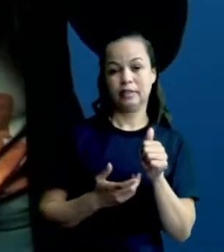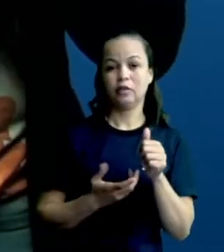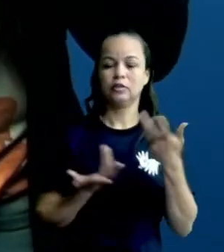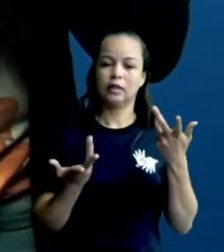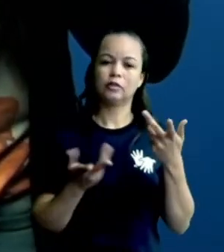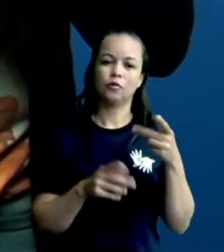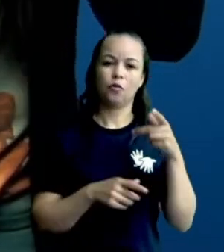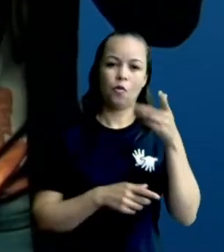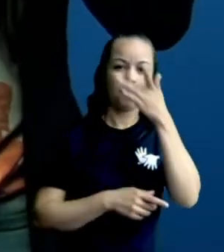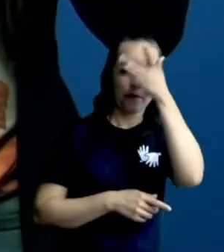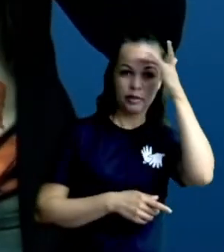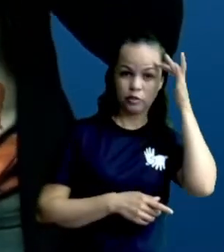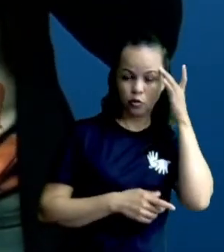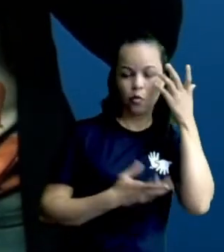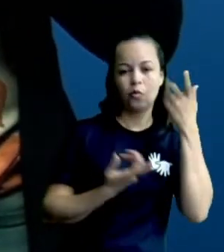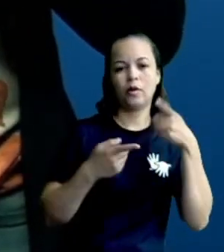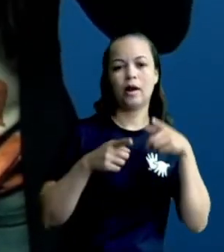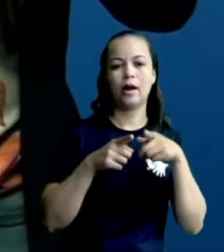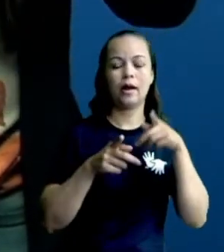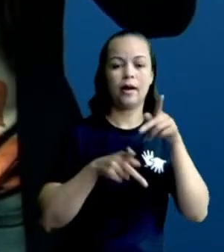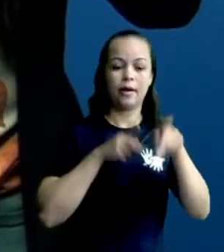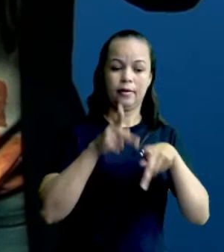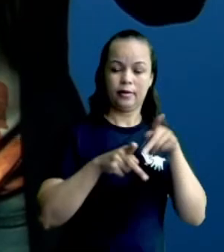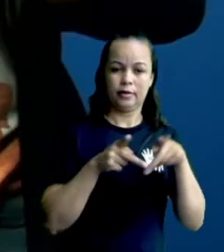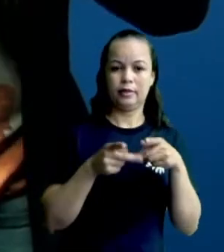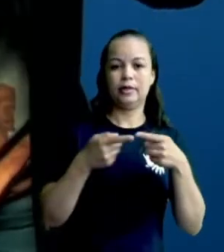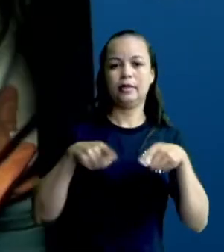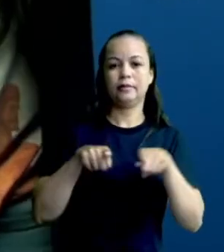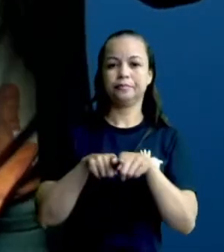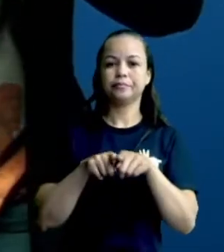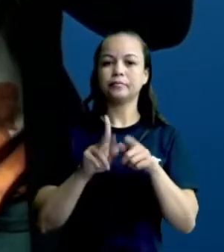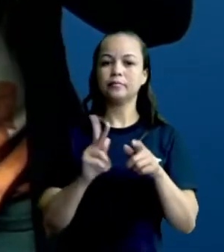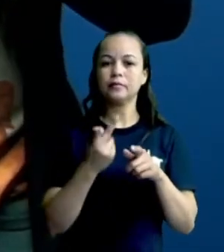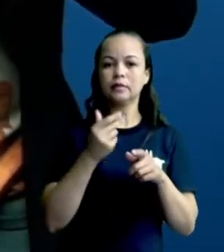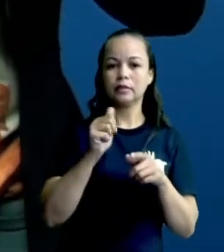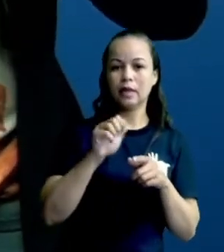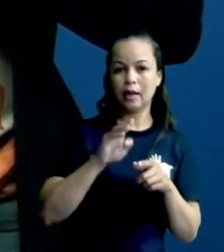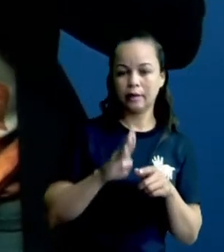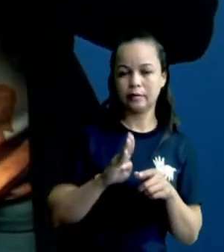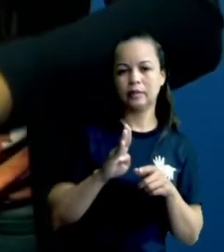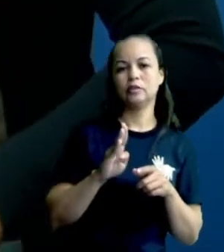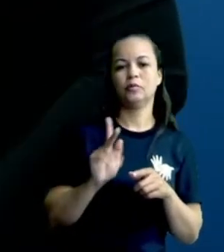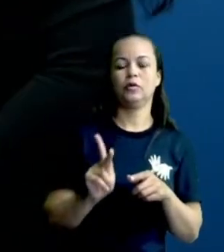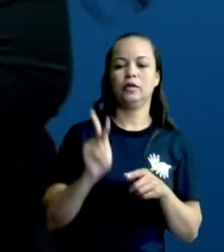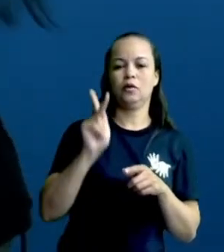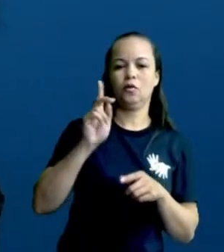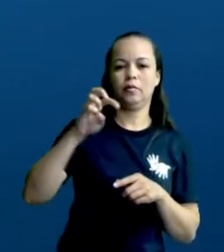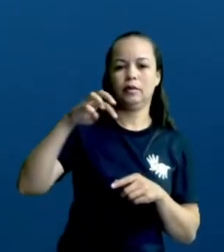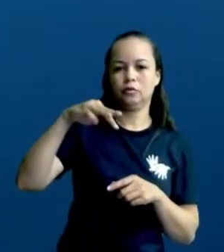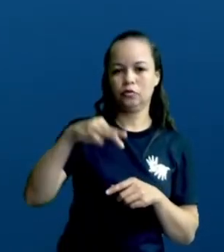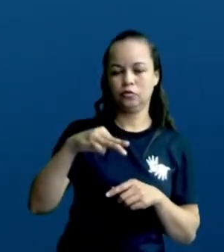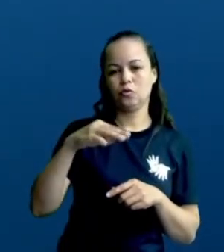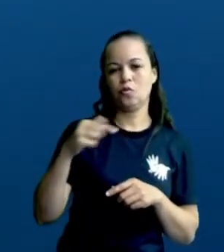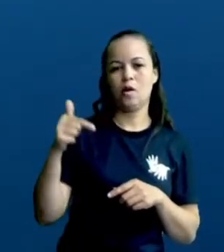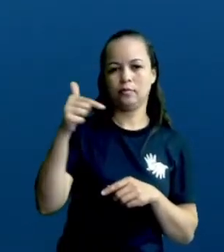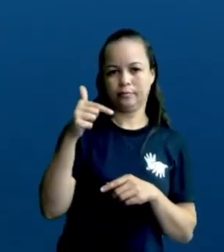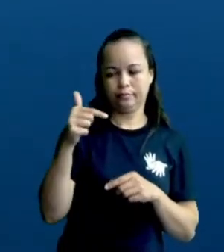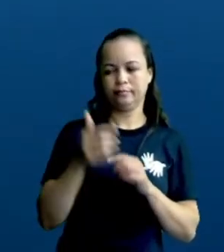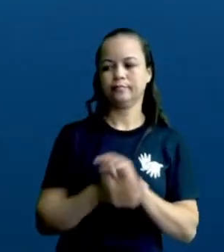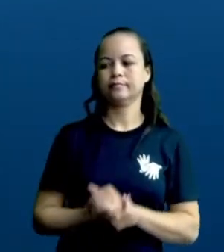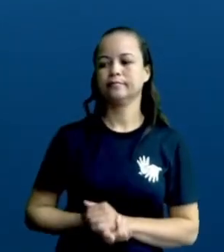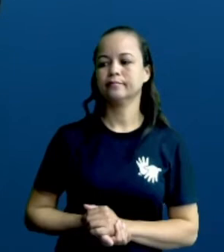será em quilômetros, habitantes por quilômetro quadrado, tá certo?